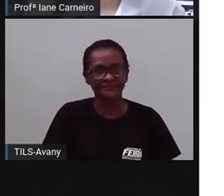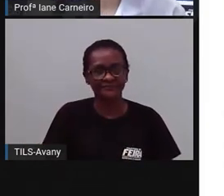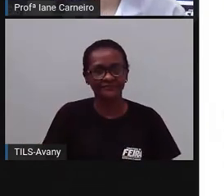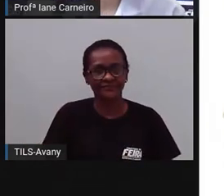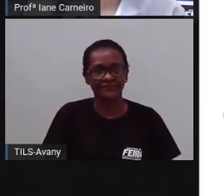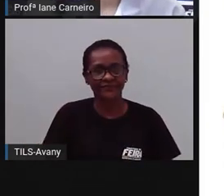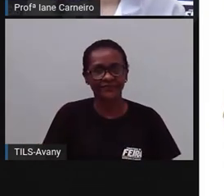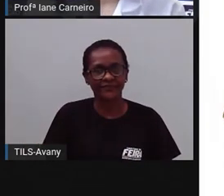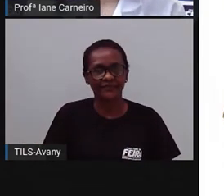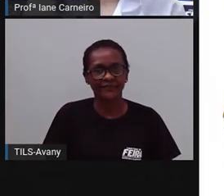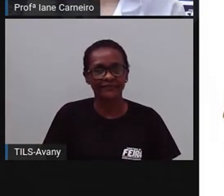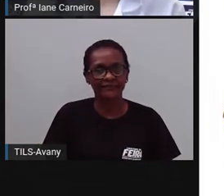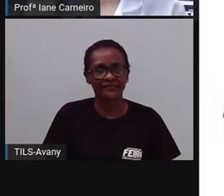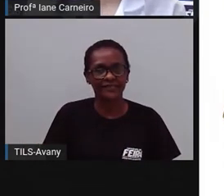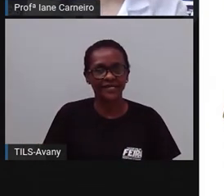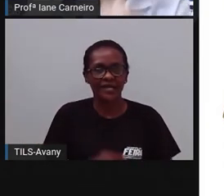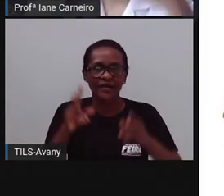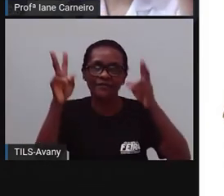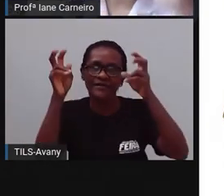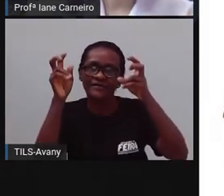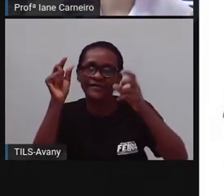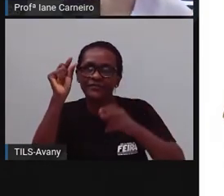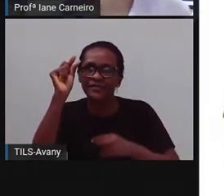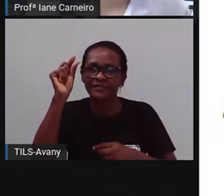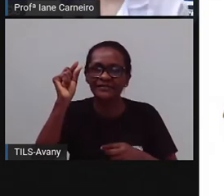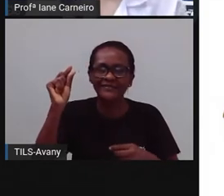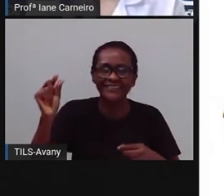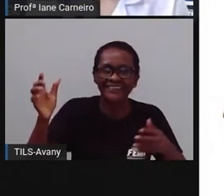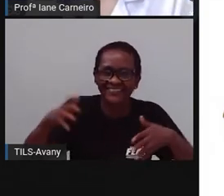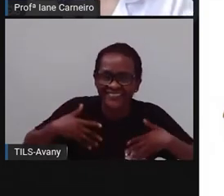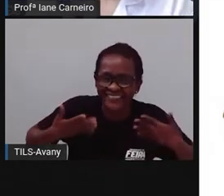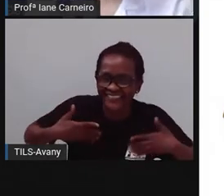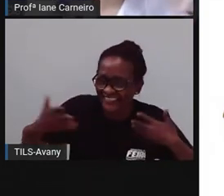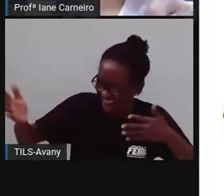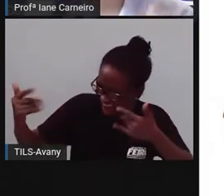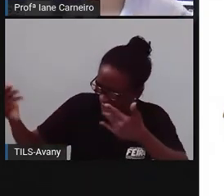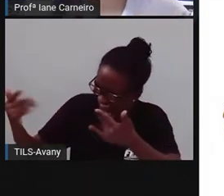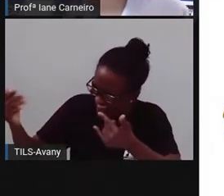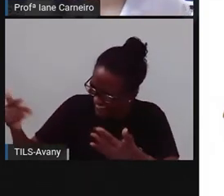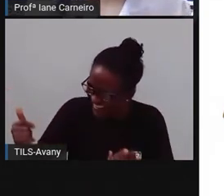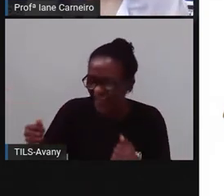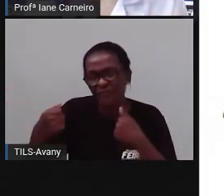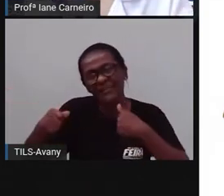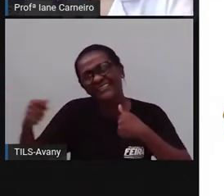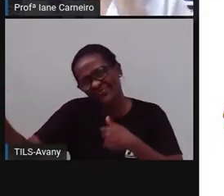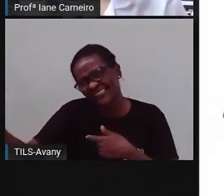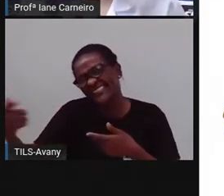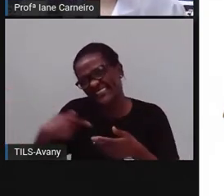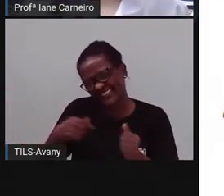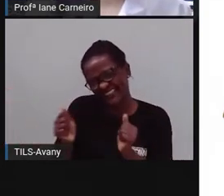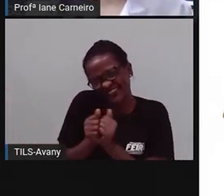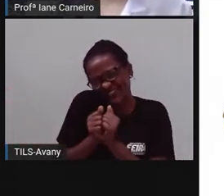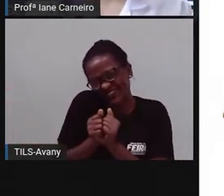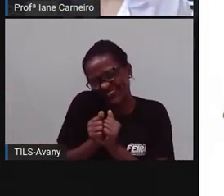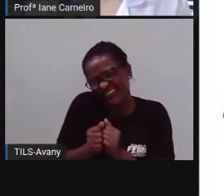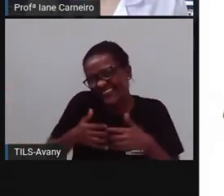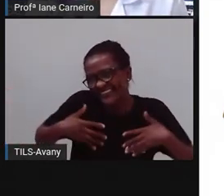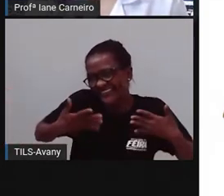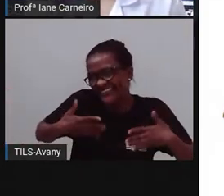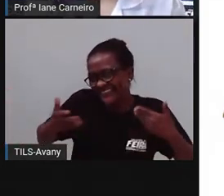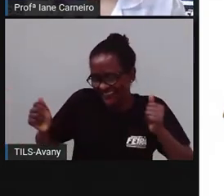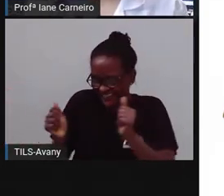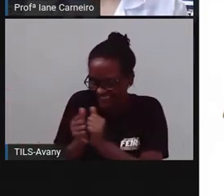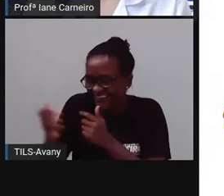essas mensagem só nos convites vamos comemorar minha formatura curto com você venha comemorar com a gente a